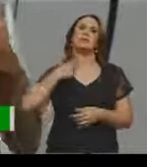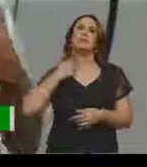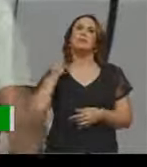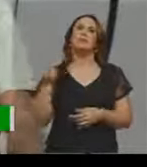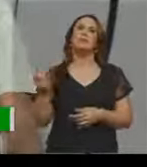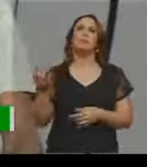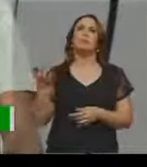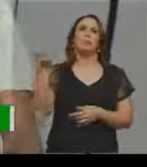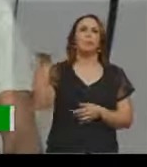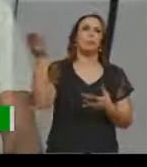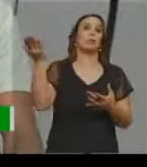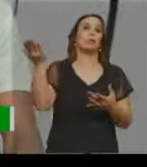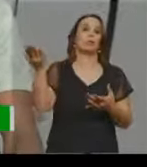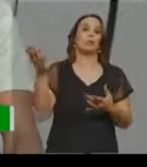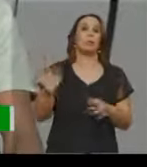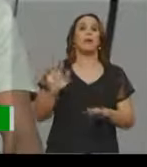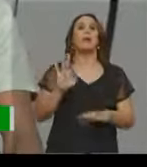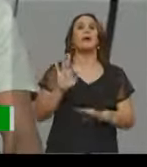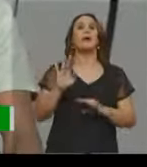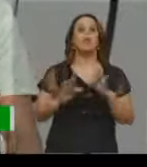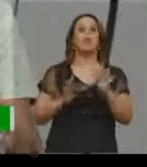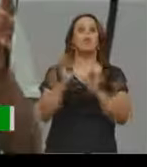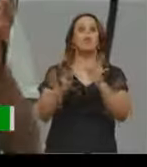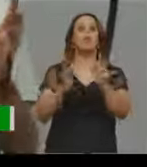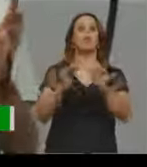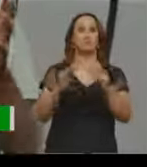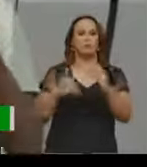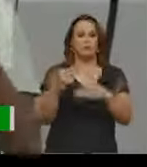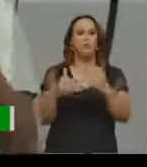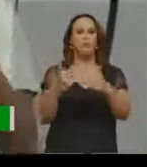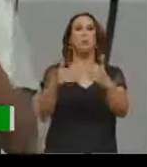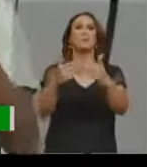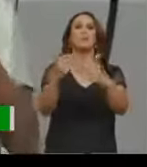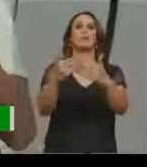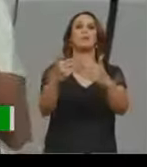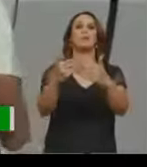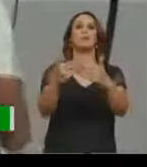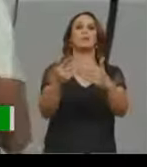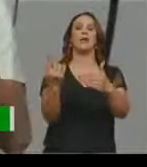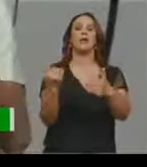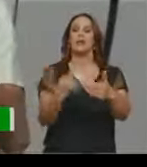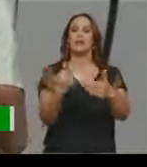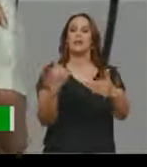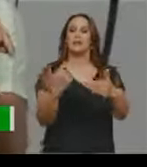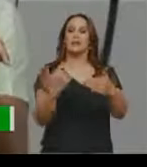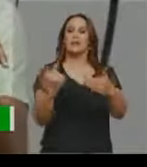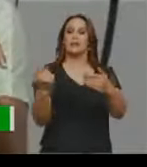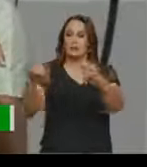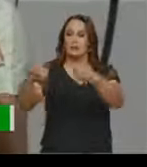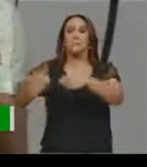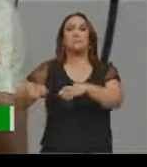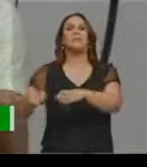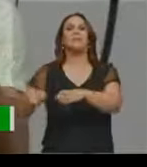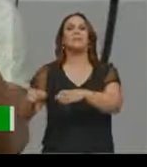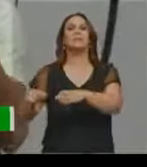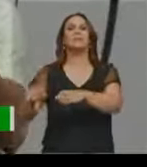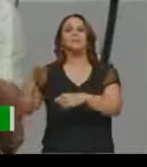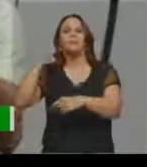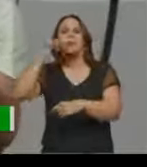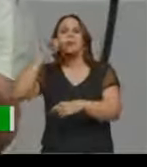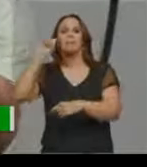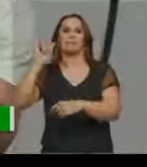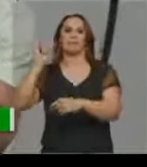que acontece? À medida que a nossa tecnologia avança, também avança a nossa capacidade de impedir esses problemas. Por